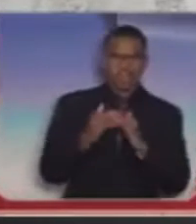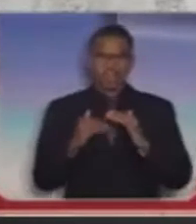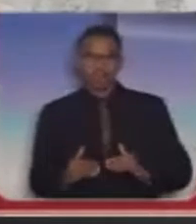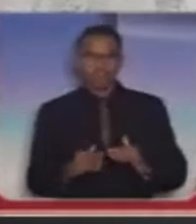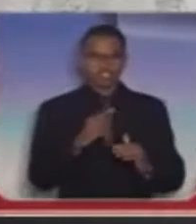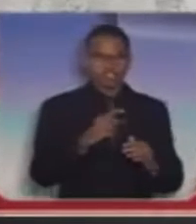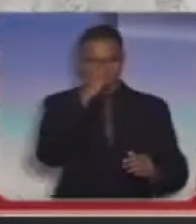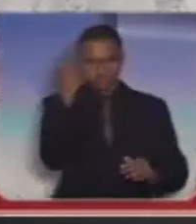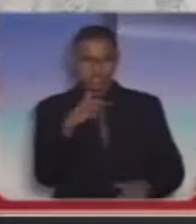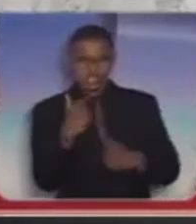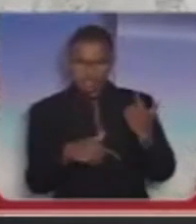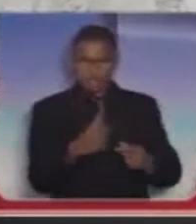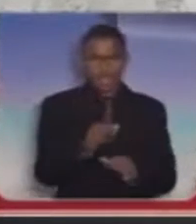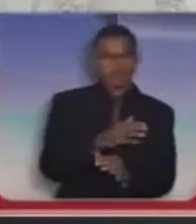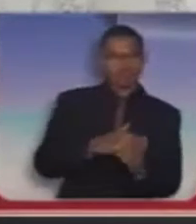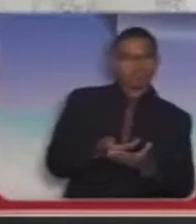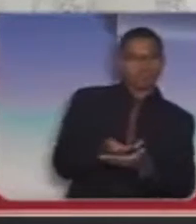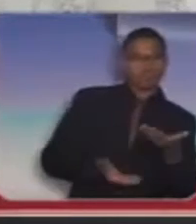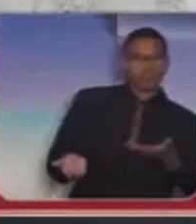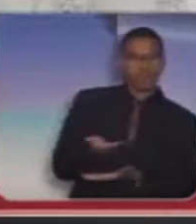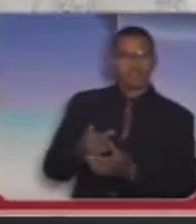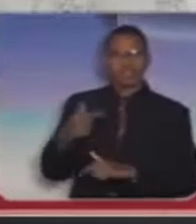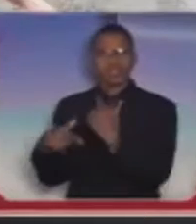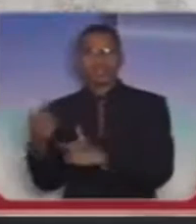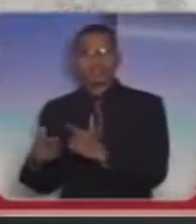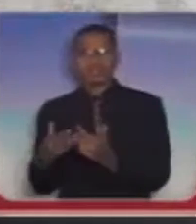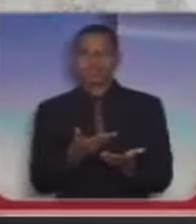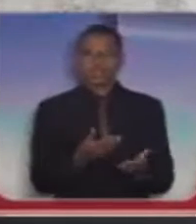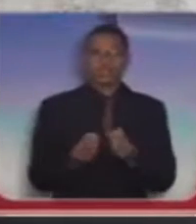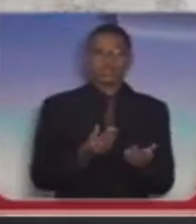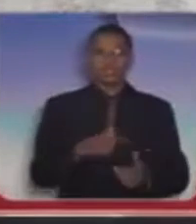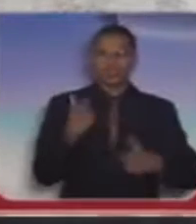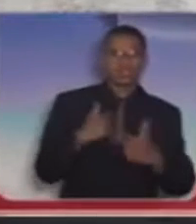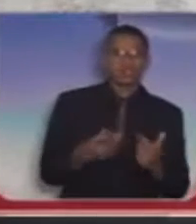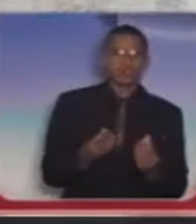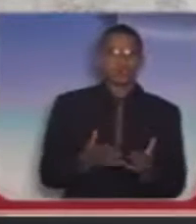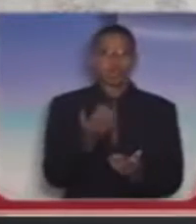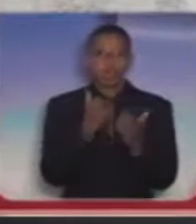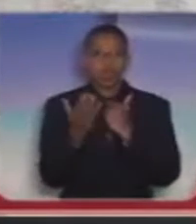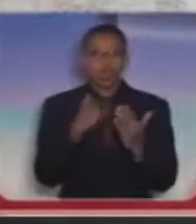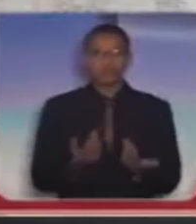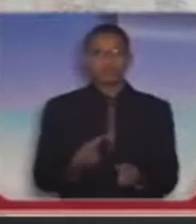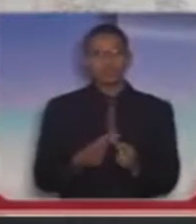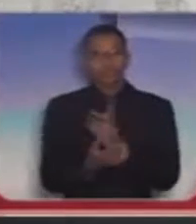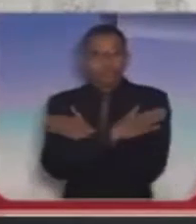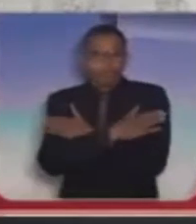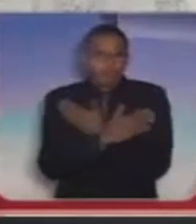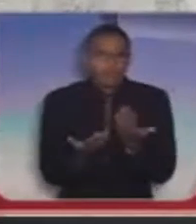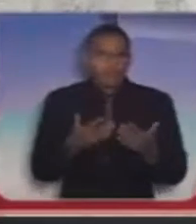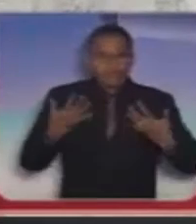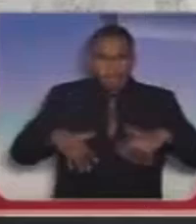em troca do trabalho deputado mas vai trabalhar com trata de comida que está desempregada há um desespero